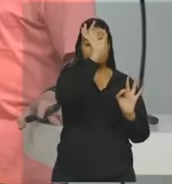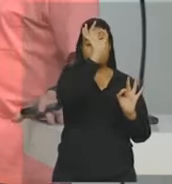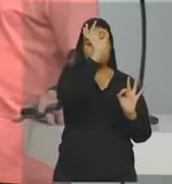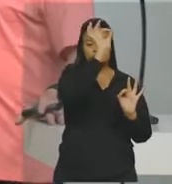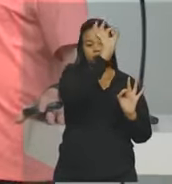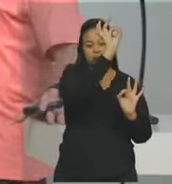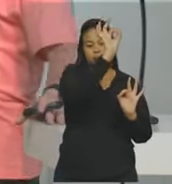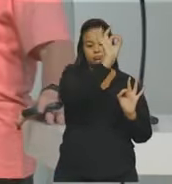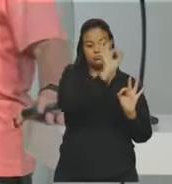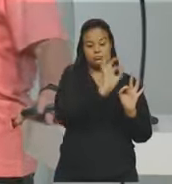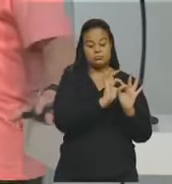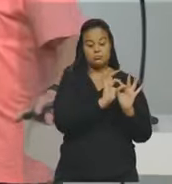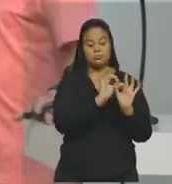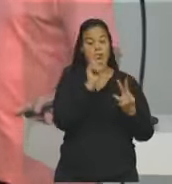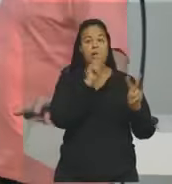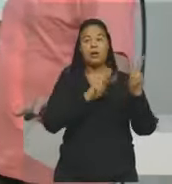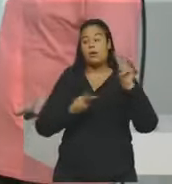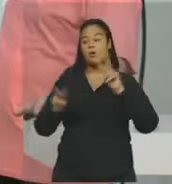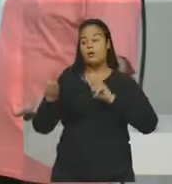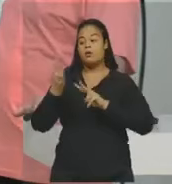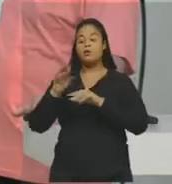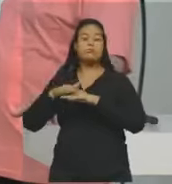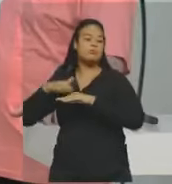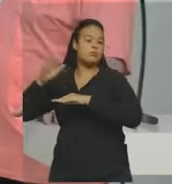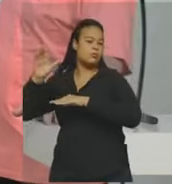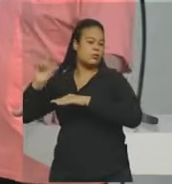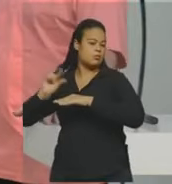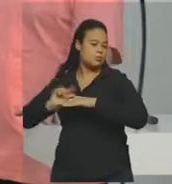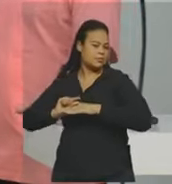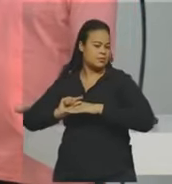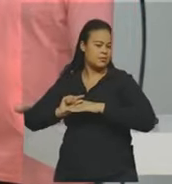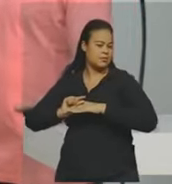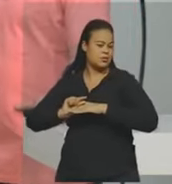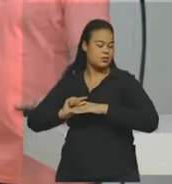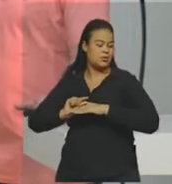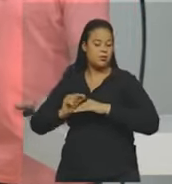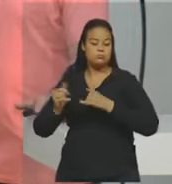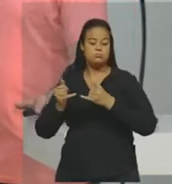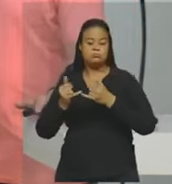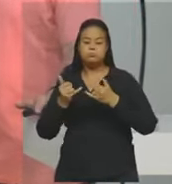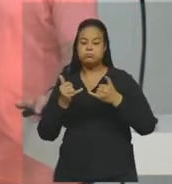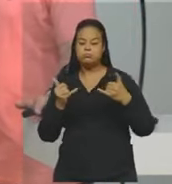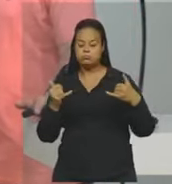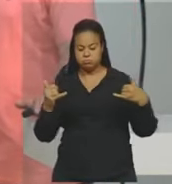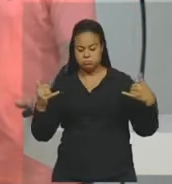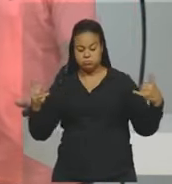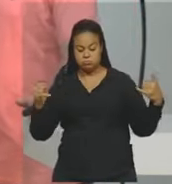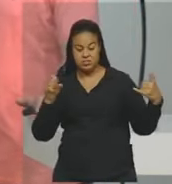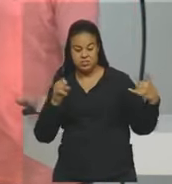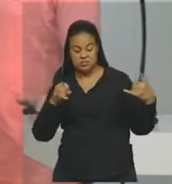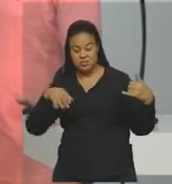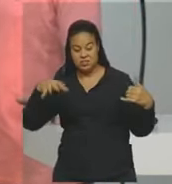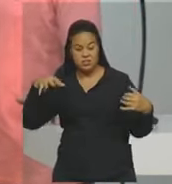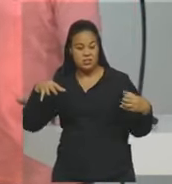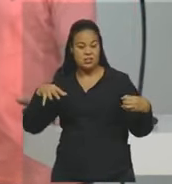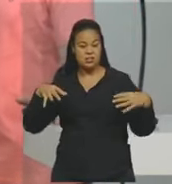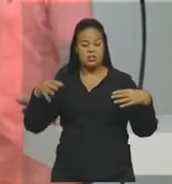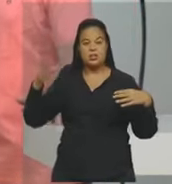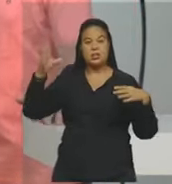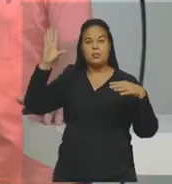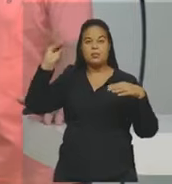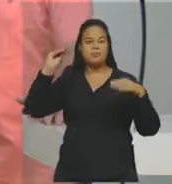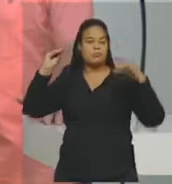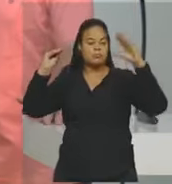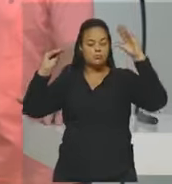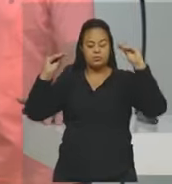verificando se esses valores vão ser maiores ou menores do que esses limites aqui, para saber se as lâmpadas vão acender ou se vão se